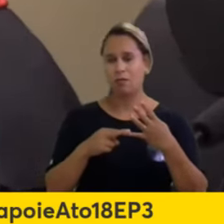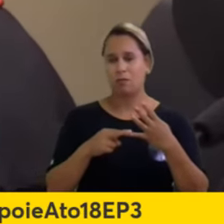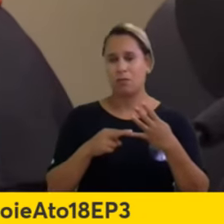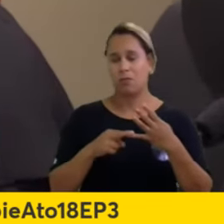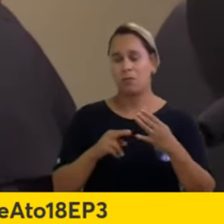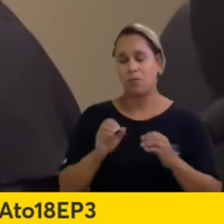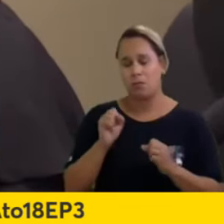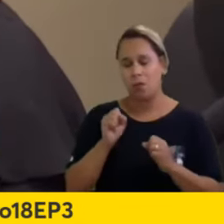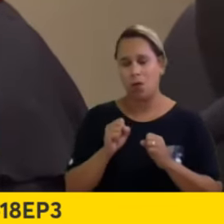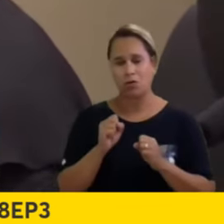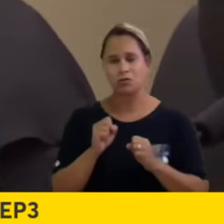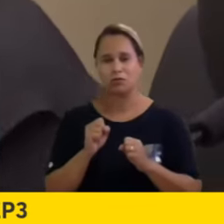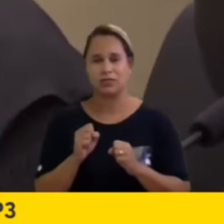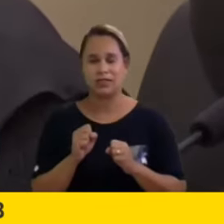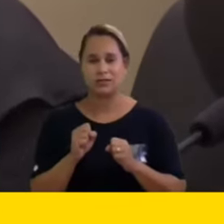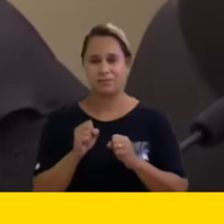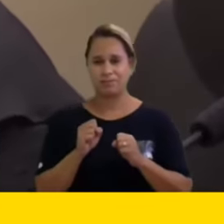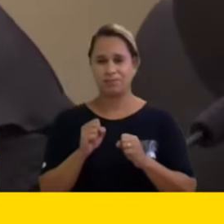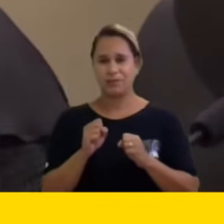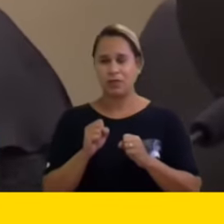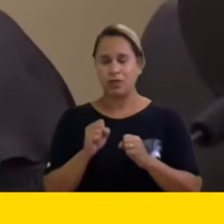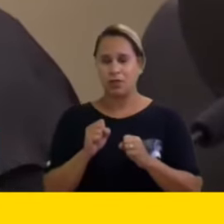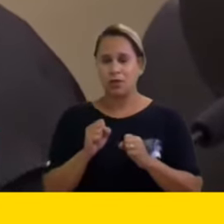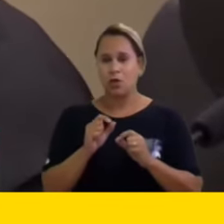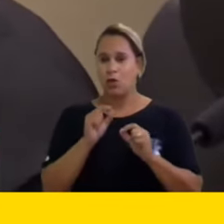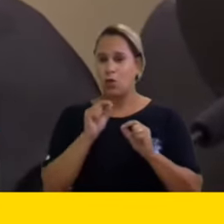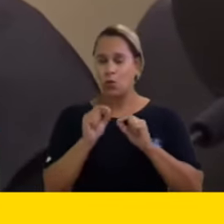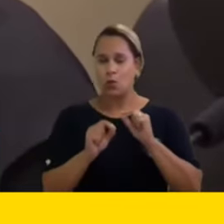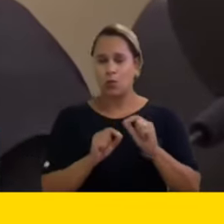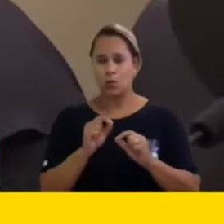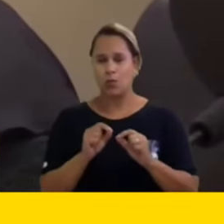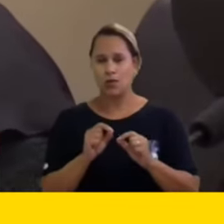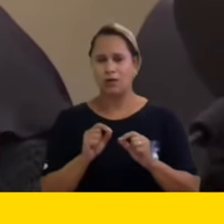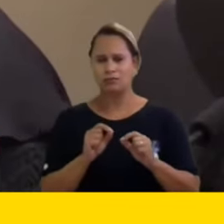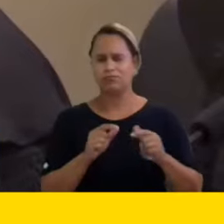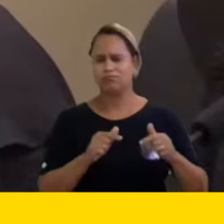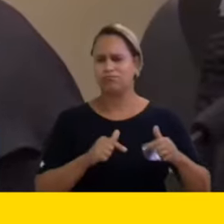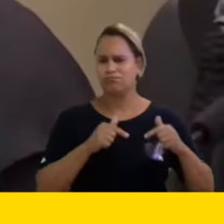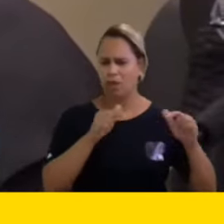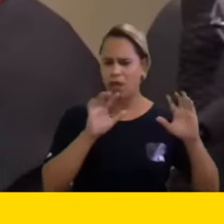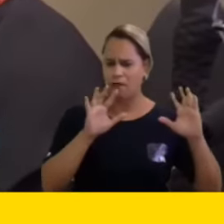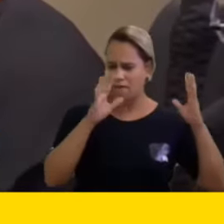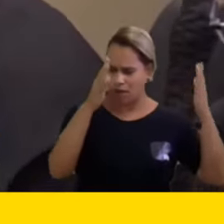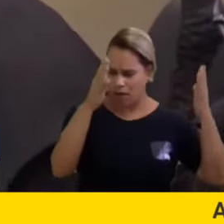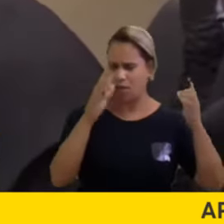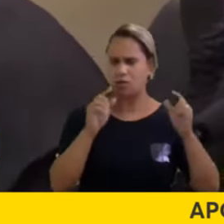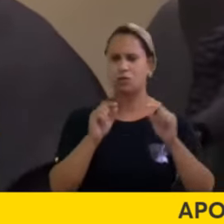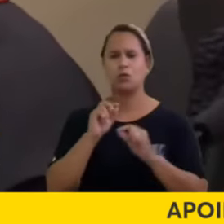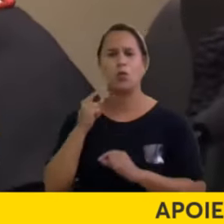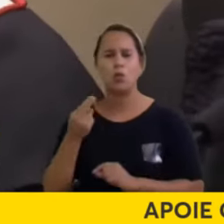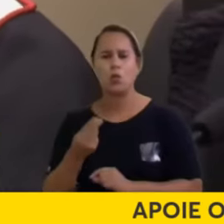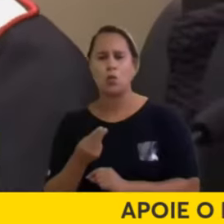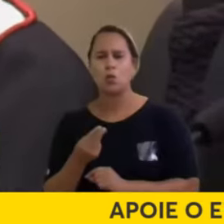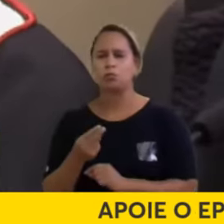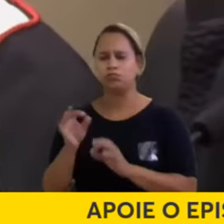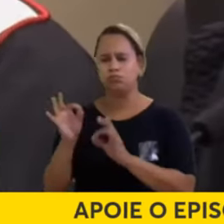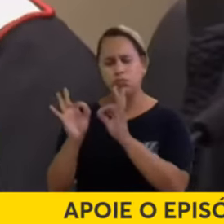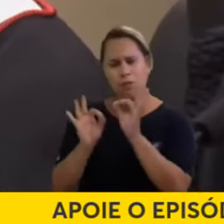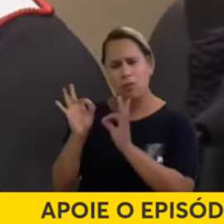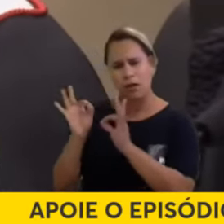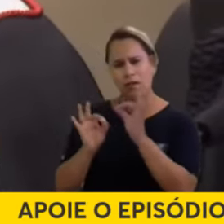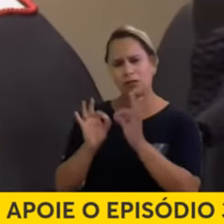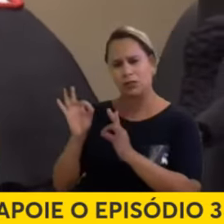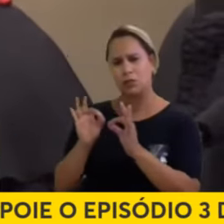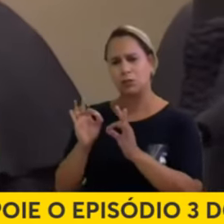imagem do do pré-candidato seja pela realização de evento seja pelo impulsionamento mediático seja pela preparação do então